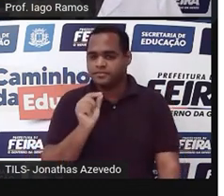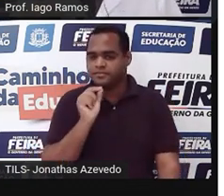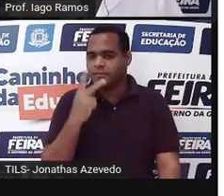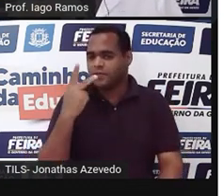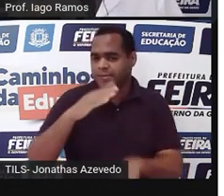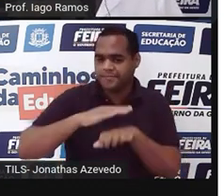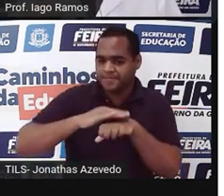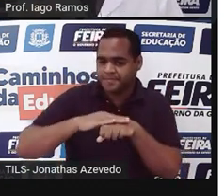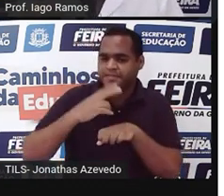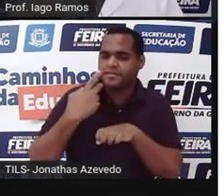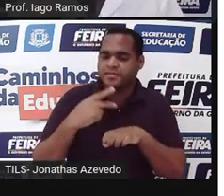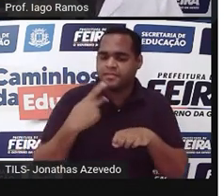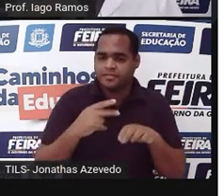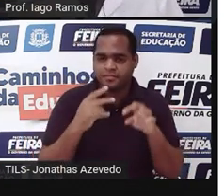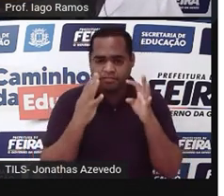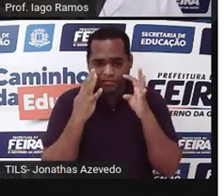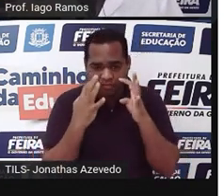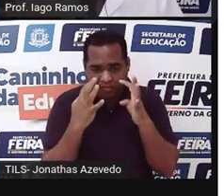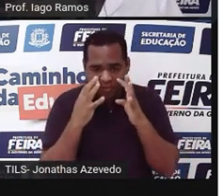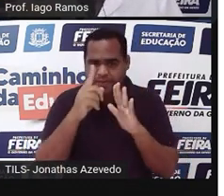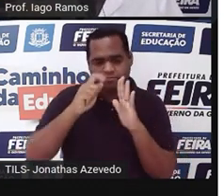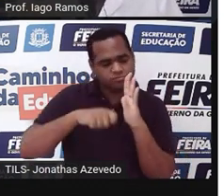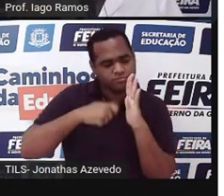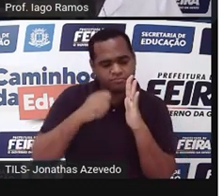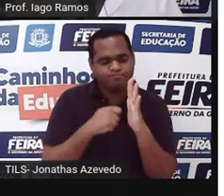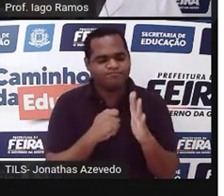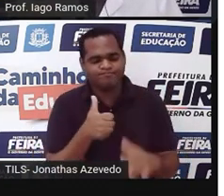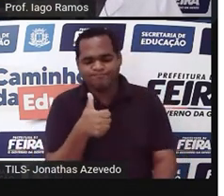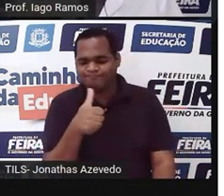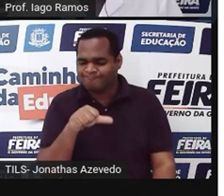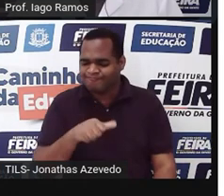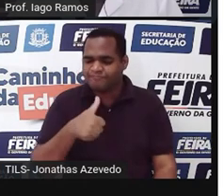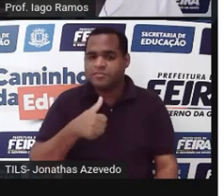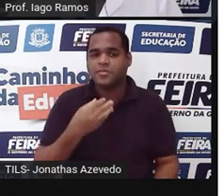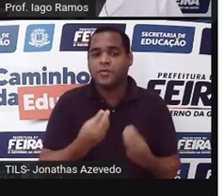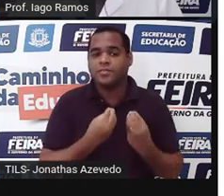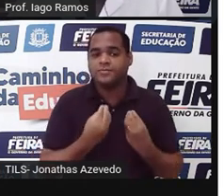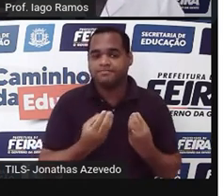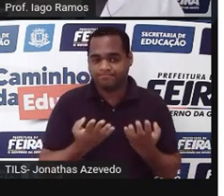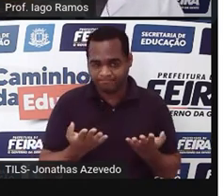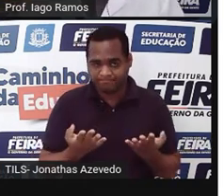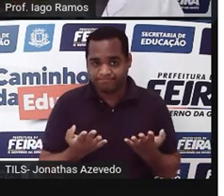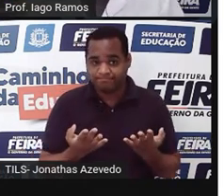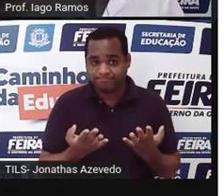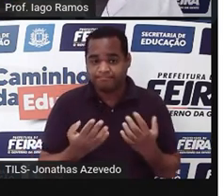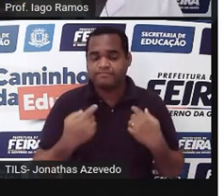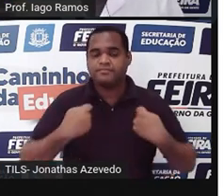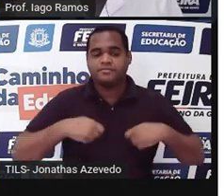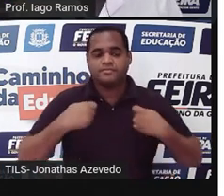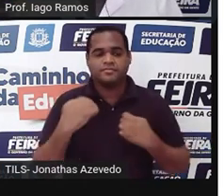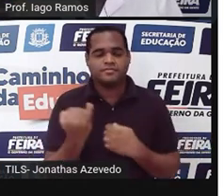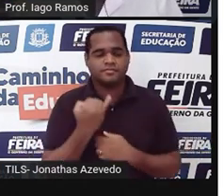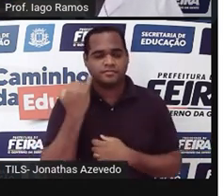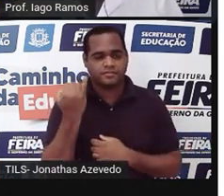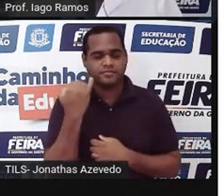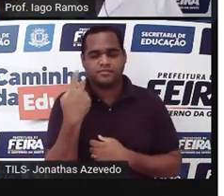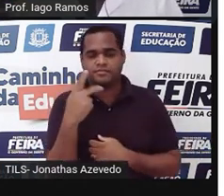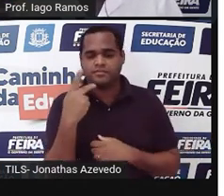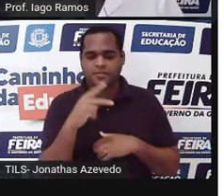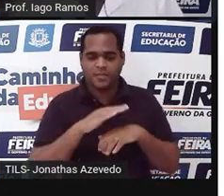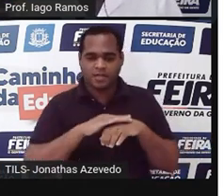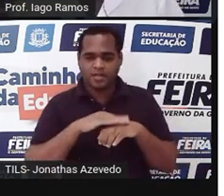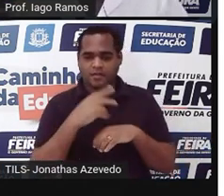pode você mesmo né Tá ouvindo esse áudio que você gravou tá é porque ele também vai